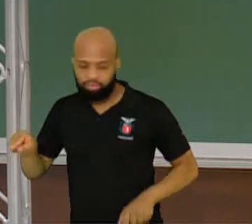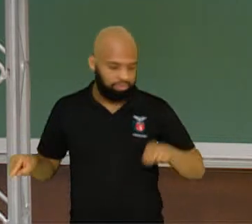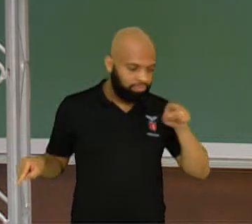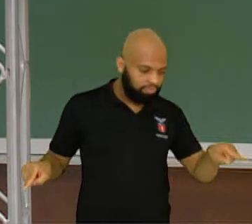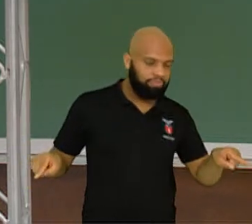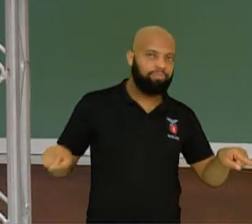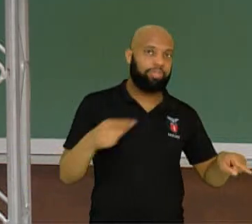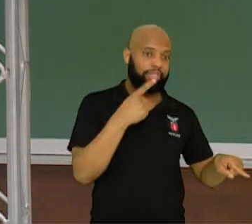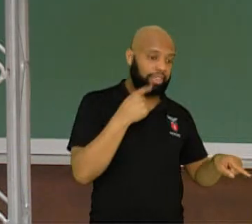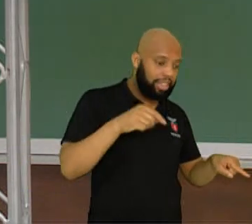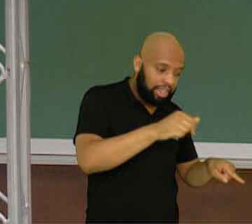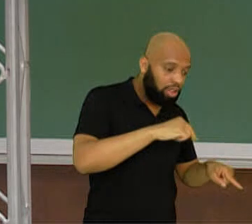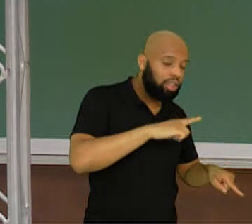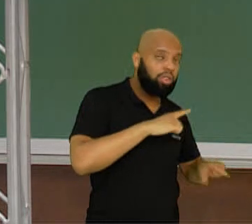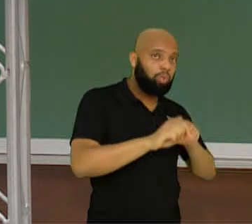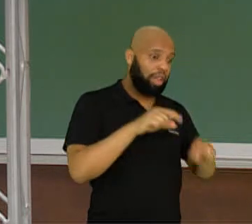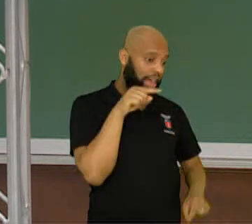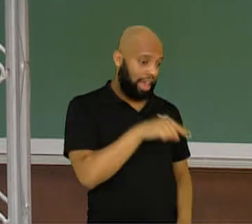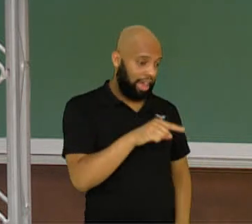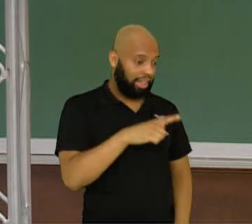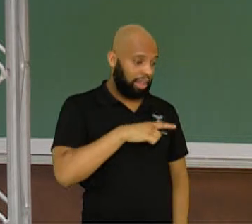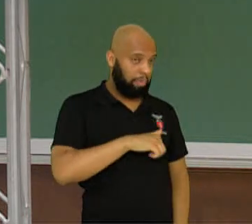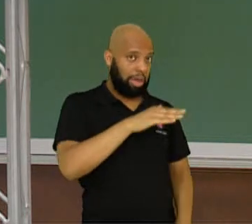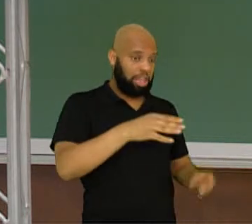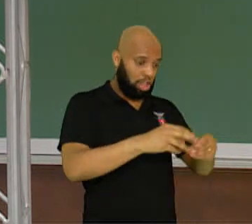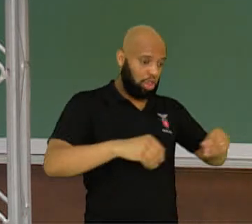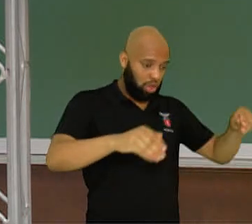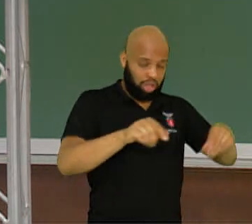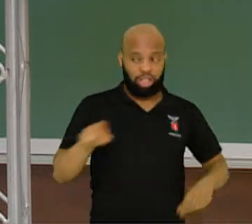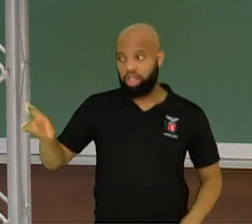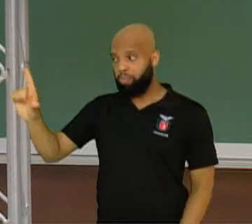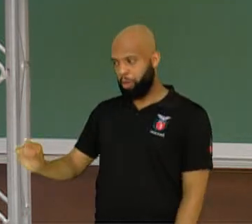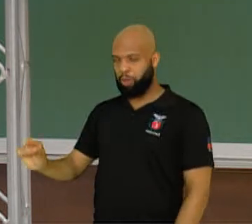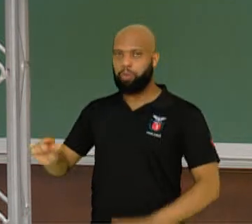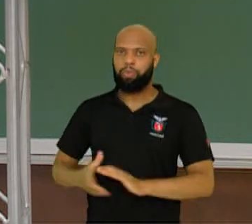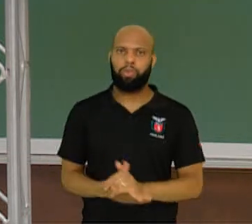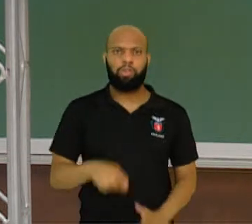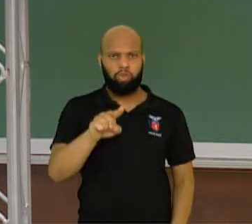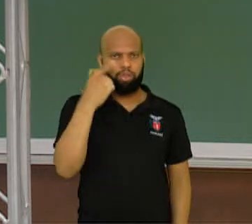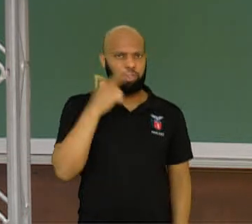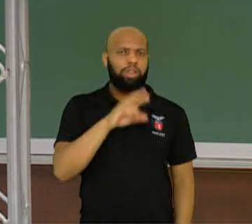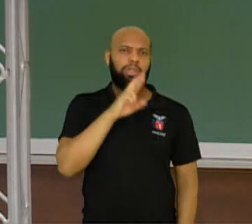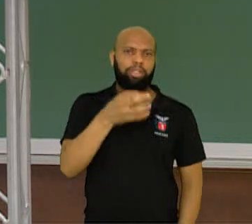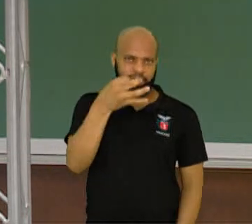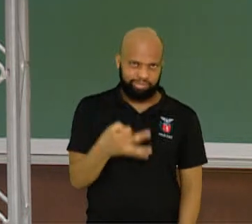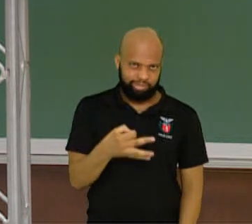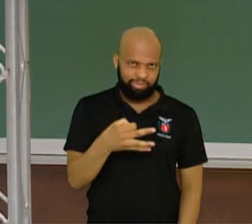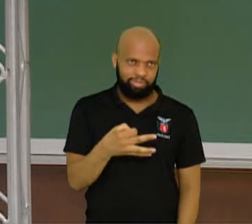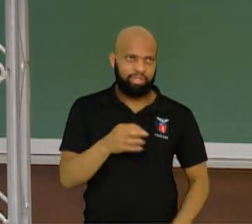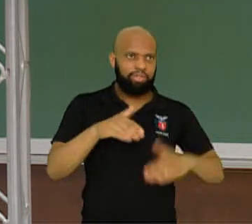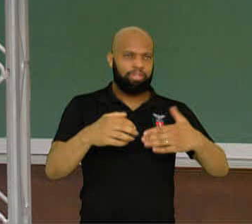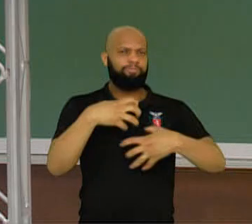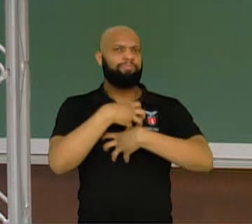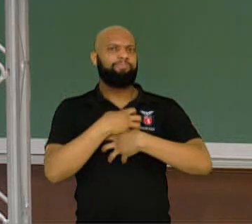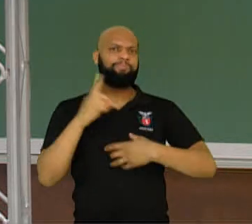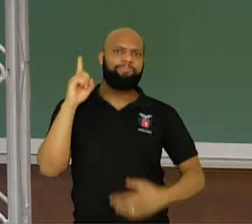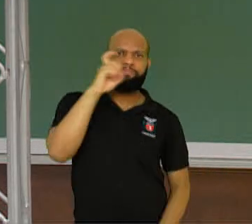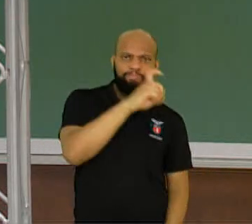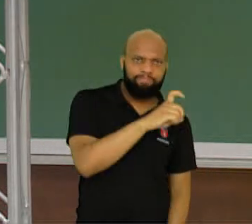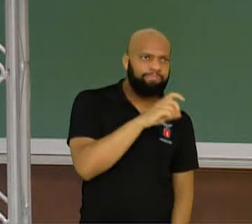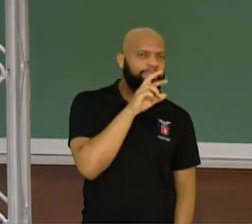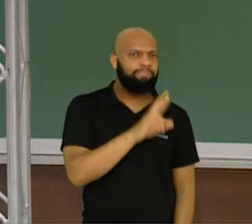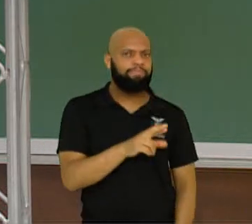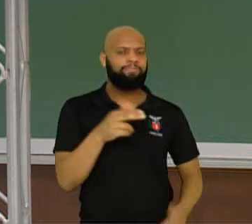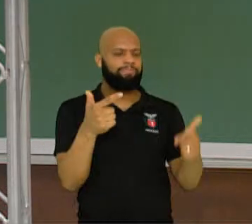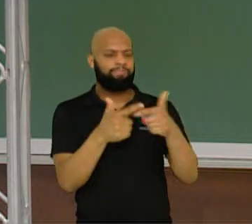água salgada, que tem menos concentração de sais. Será que você acertou a atividade? Você sentiu dificuldade? Não